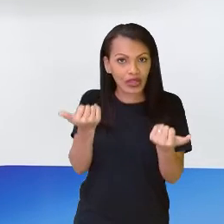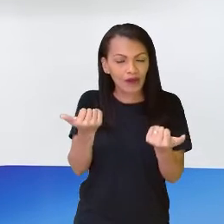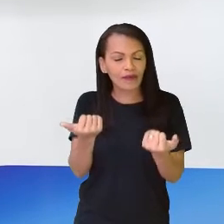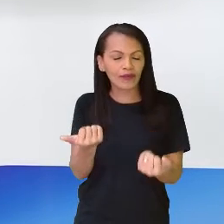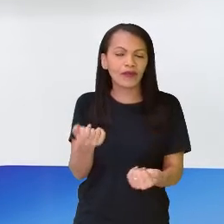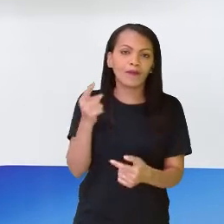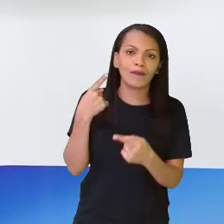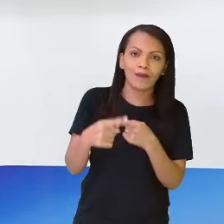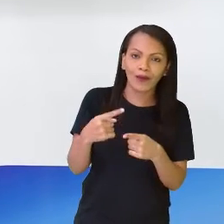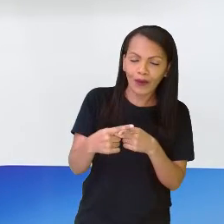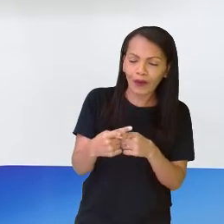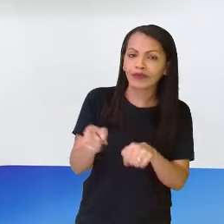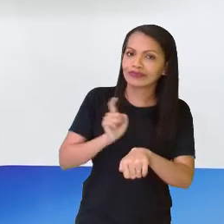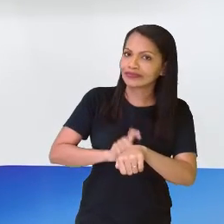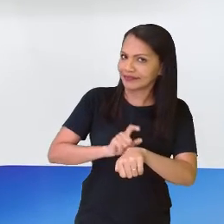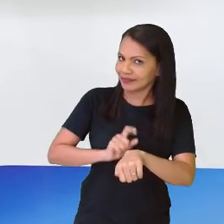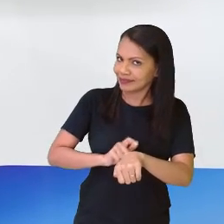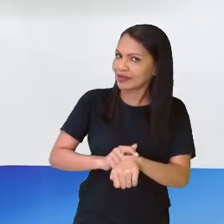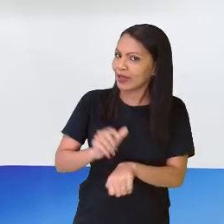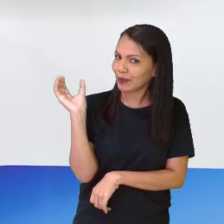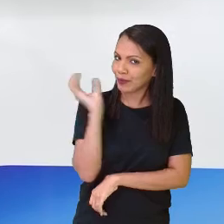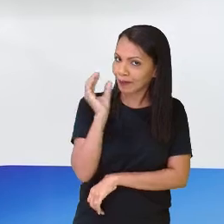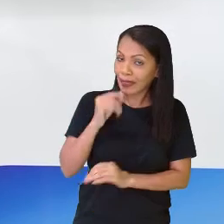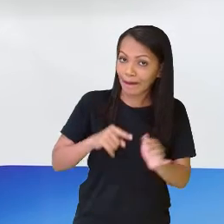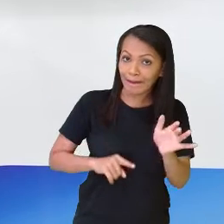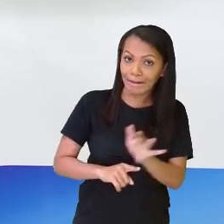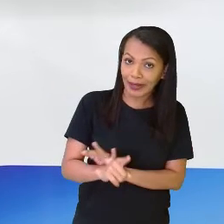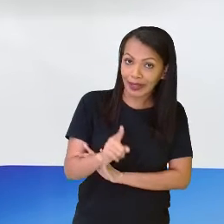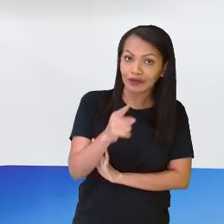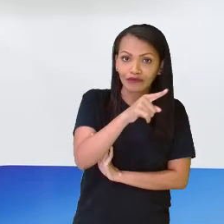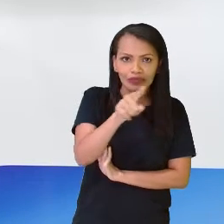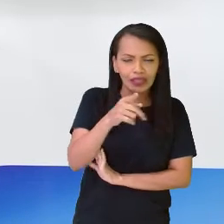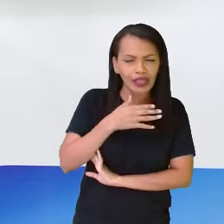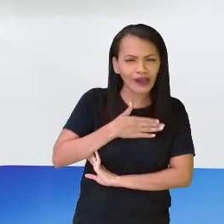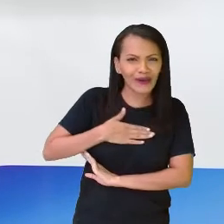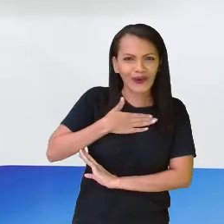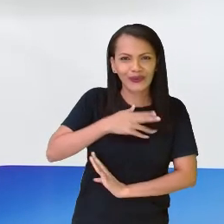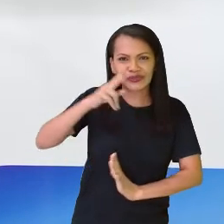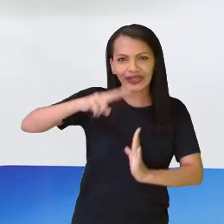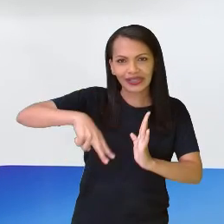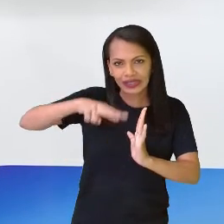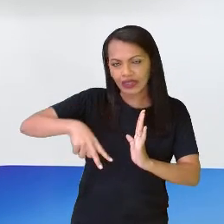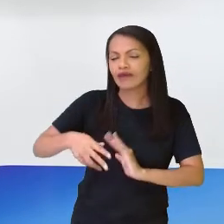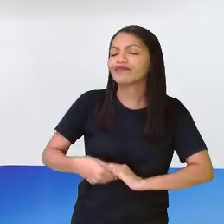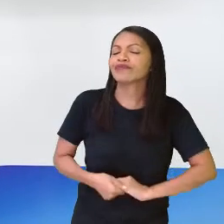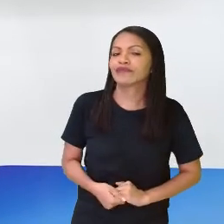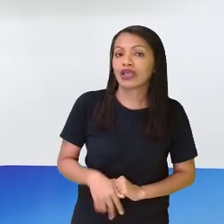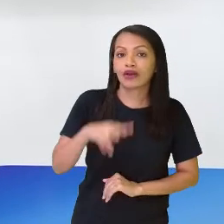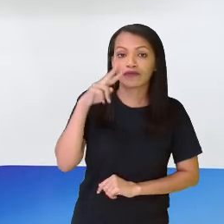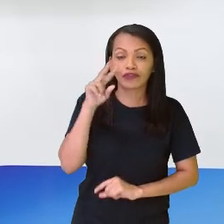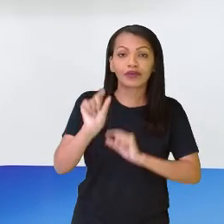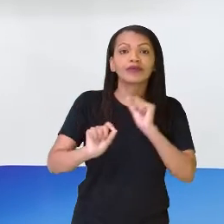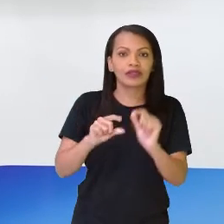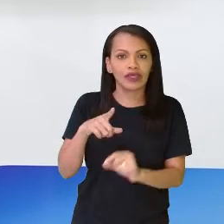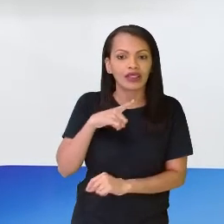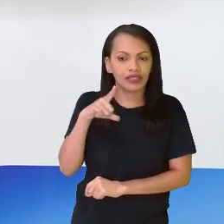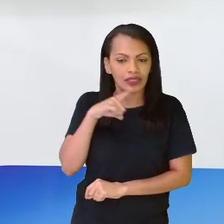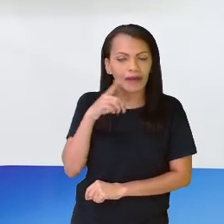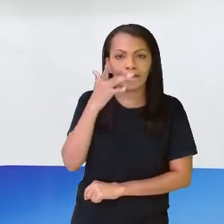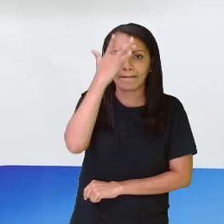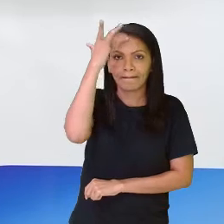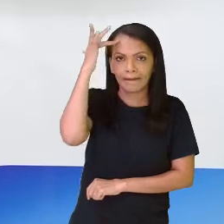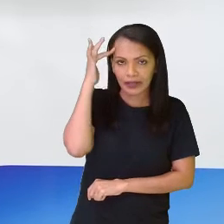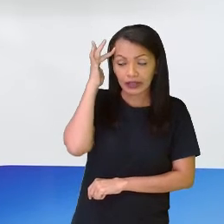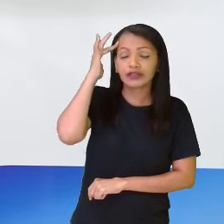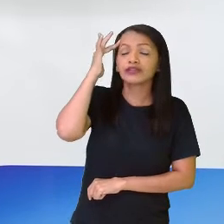espera. Perguntinha básica, eu fiz ela ontem. Você gosta de ler? E nós vimos que muita gente respondeu